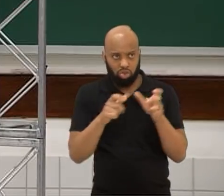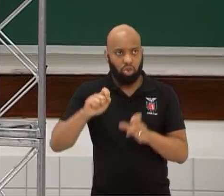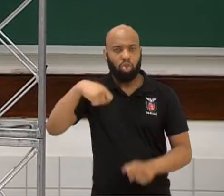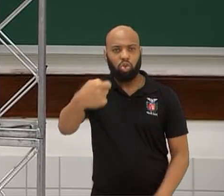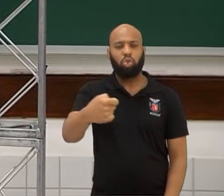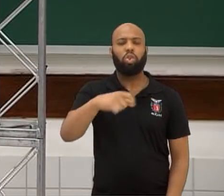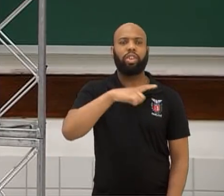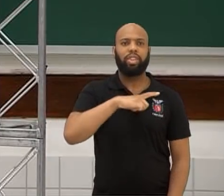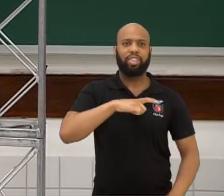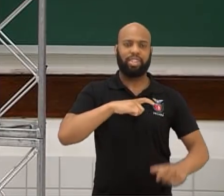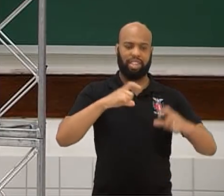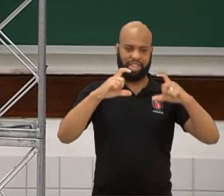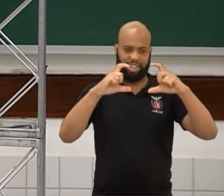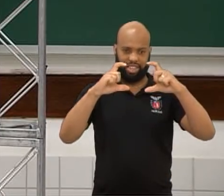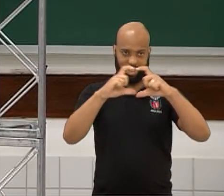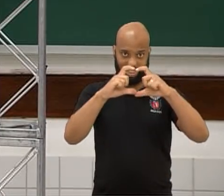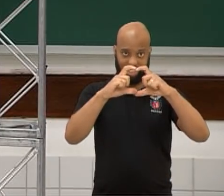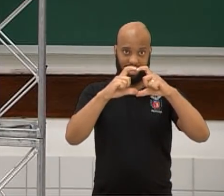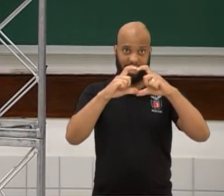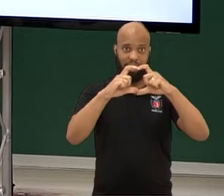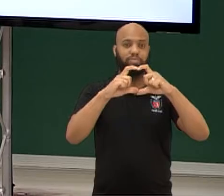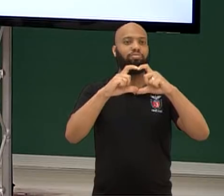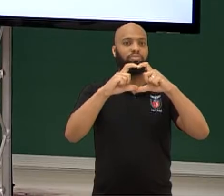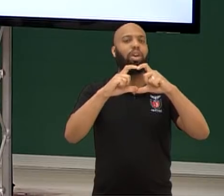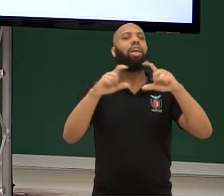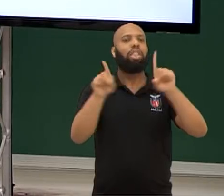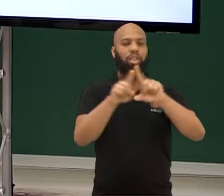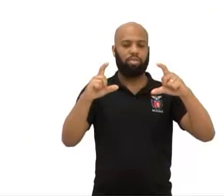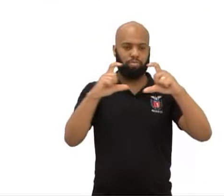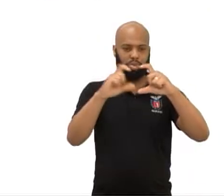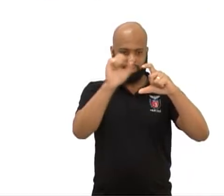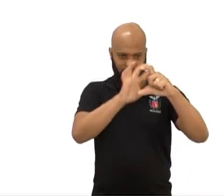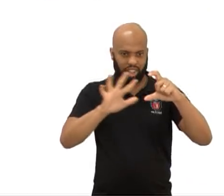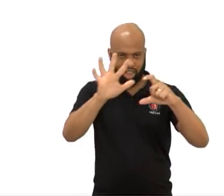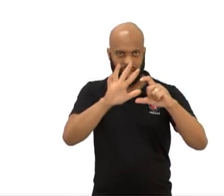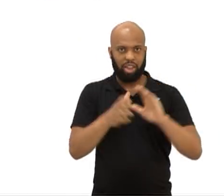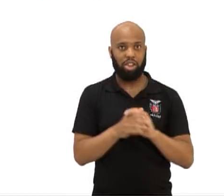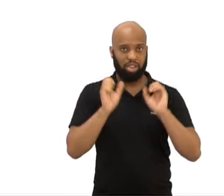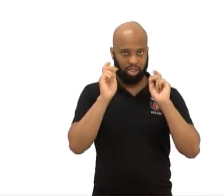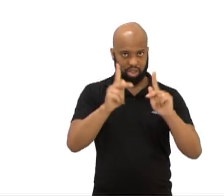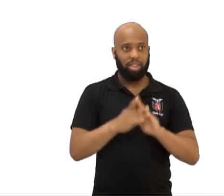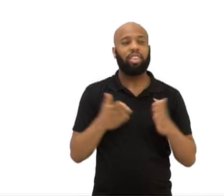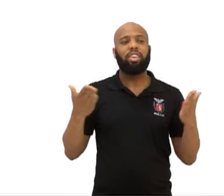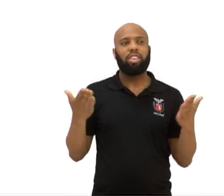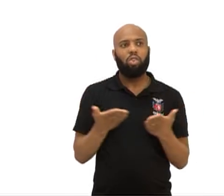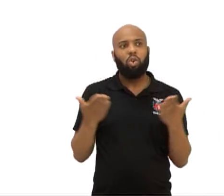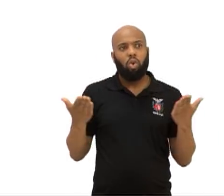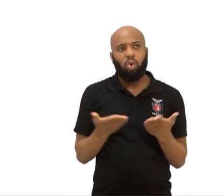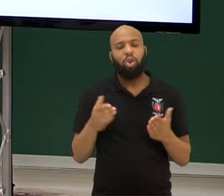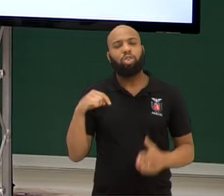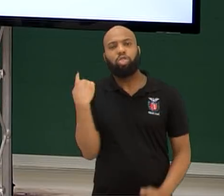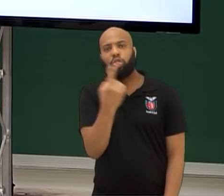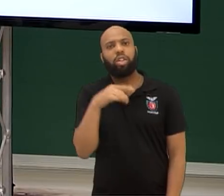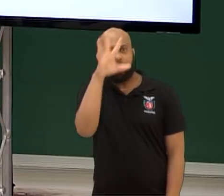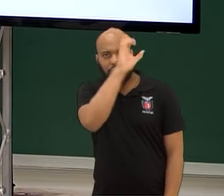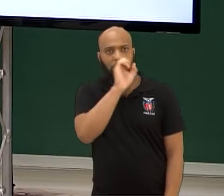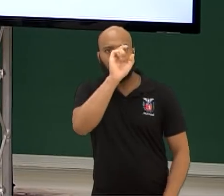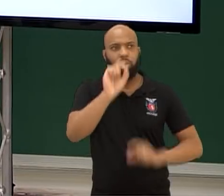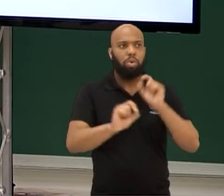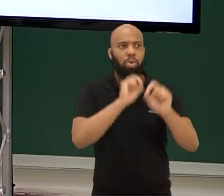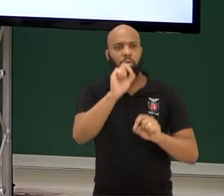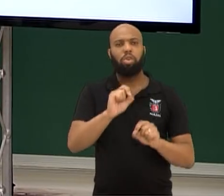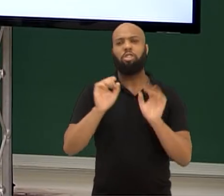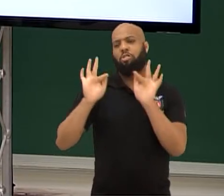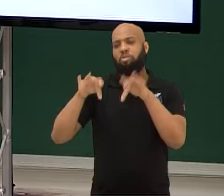é circunferência e área. Beleza? Então, nossa aula